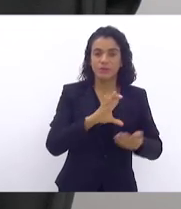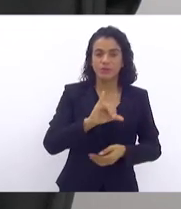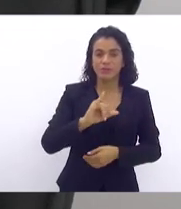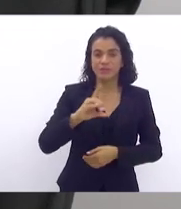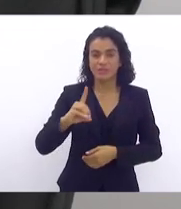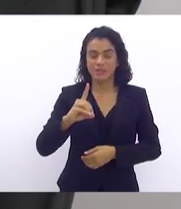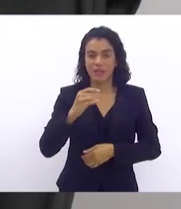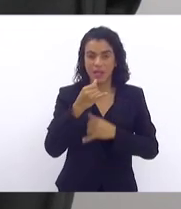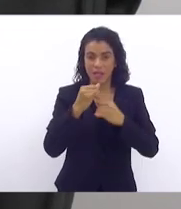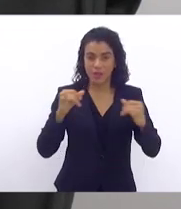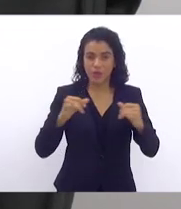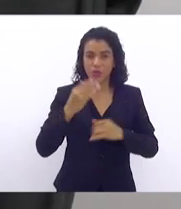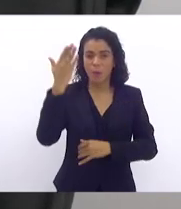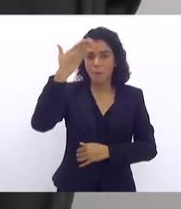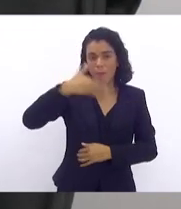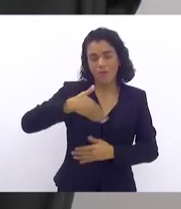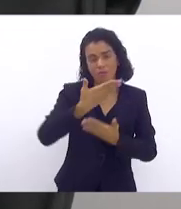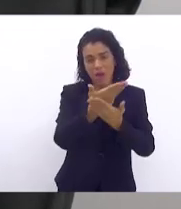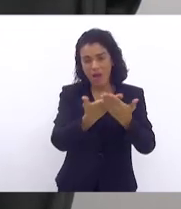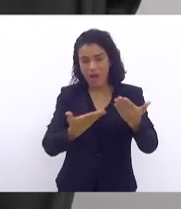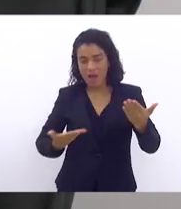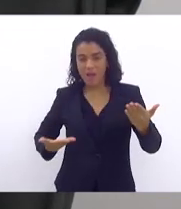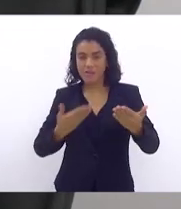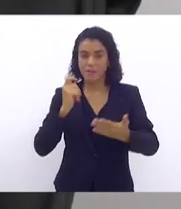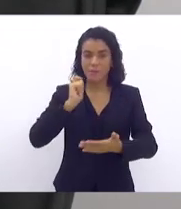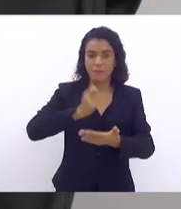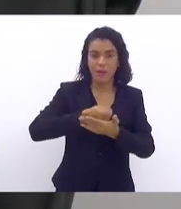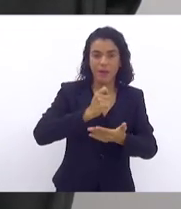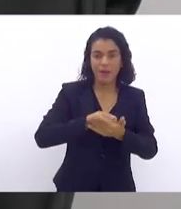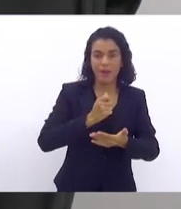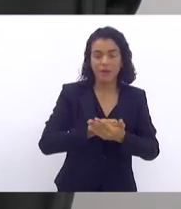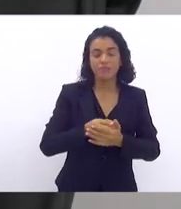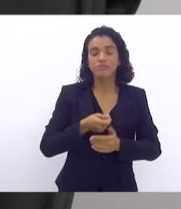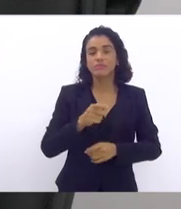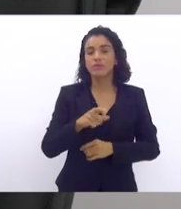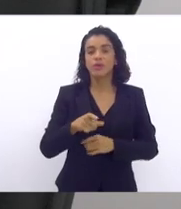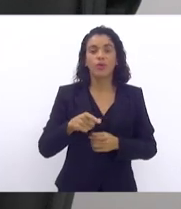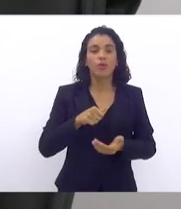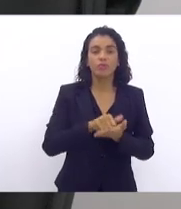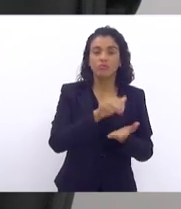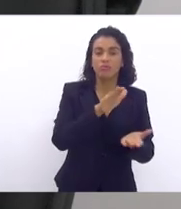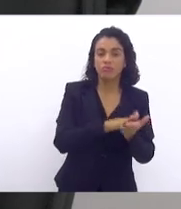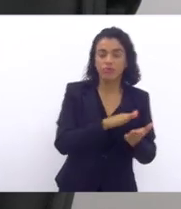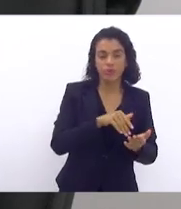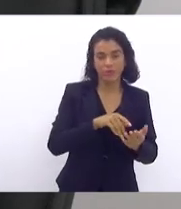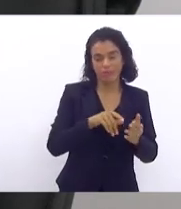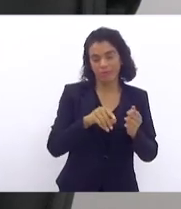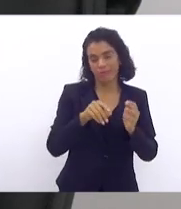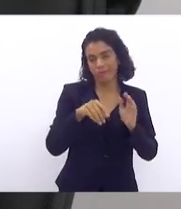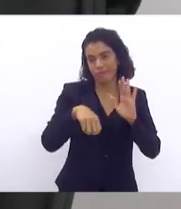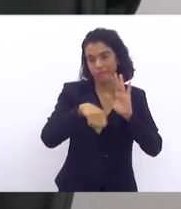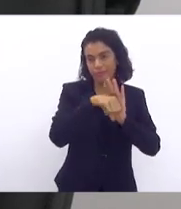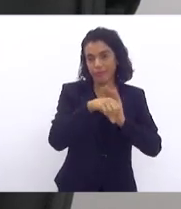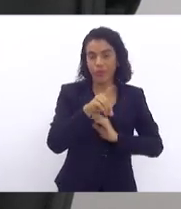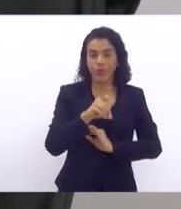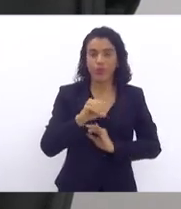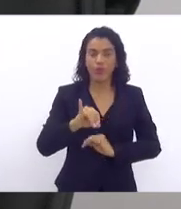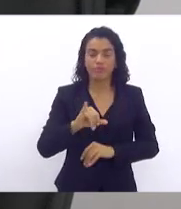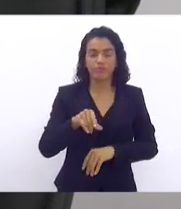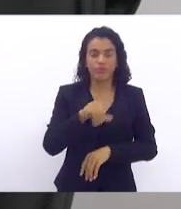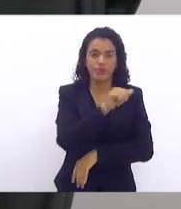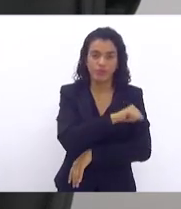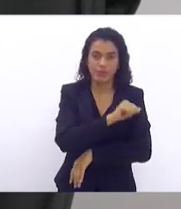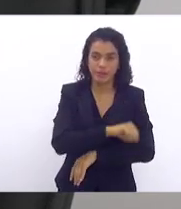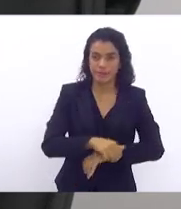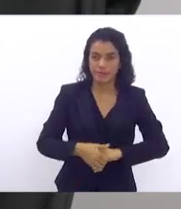os comprovantes dos valores pagos sobre a rúbrica do termo de ocorrência de irregularidades TOI no Estado do Rio de